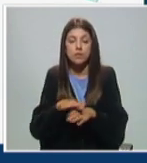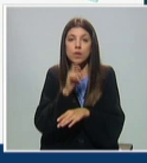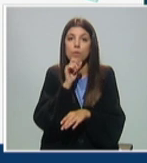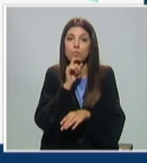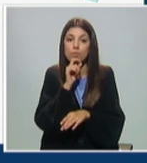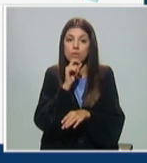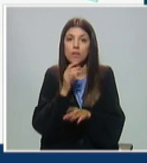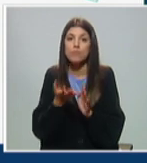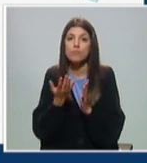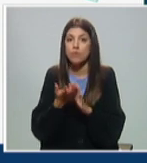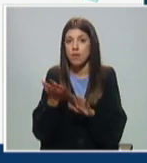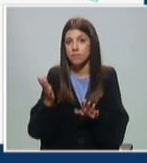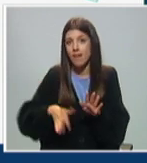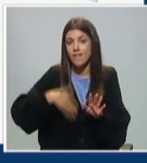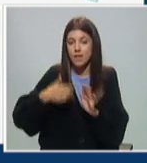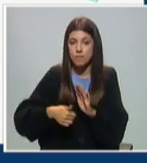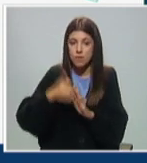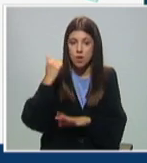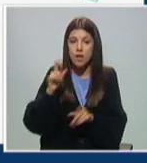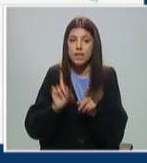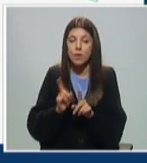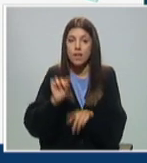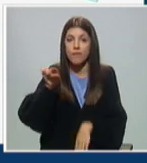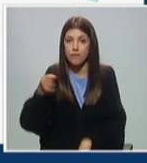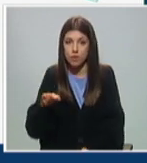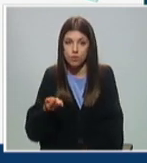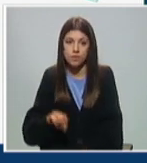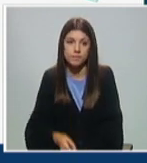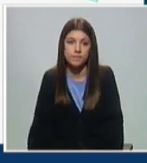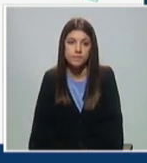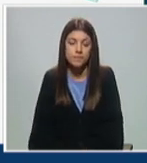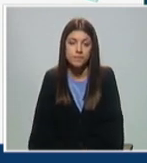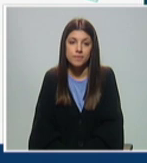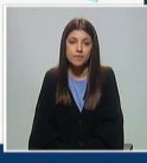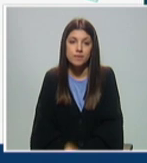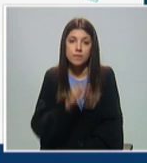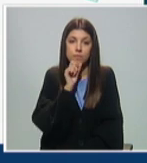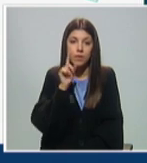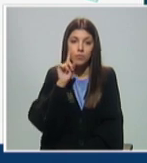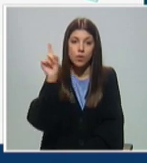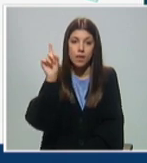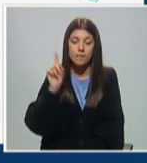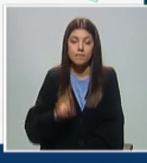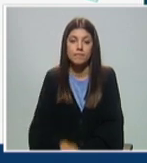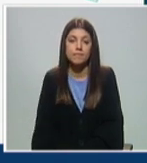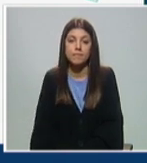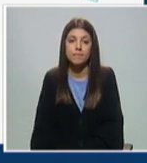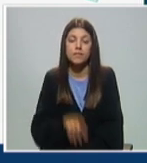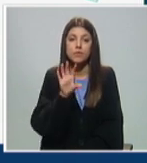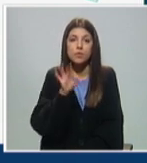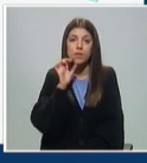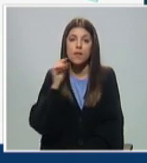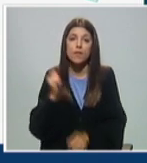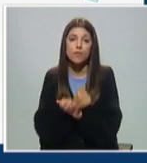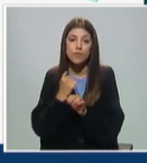de casas decimais. Nós podemos ir aqui ao friso e escolher a